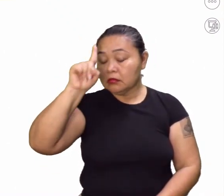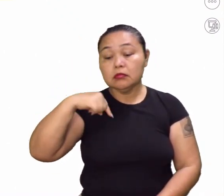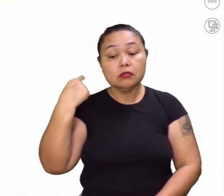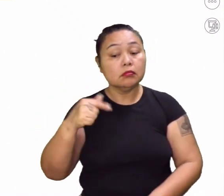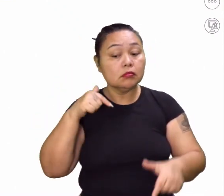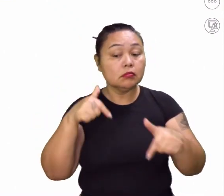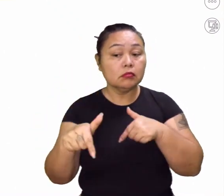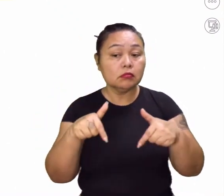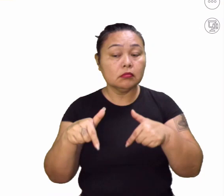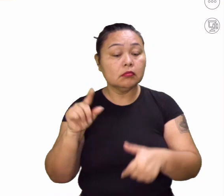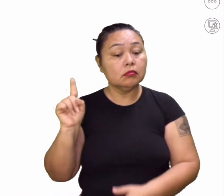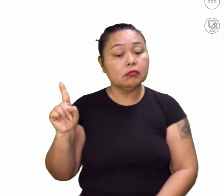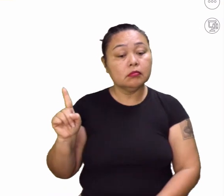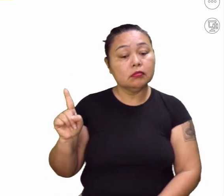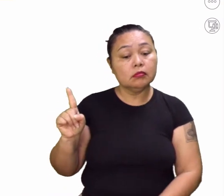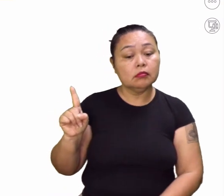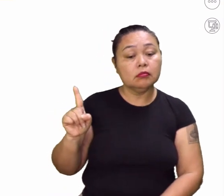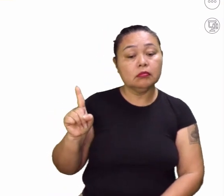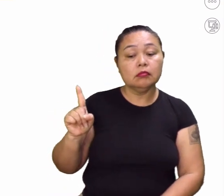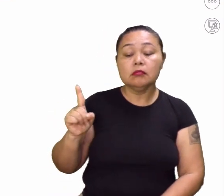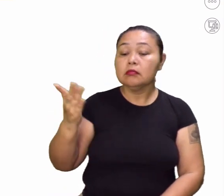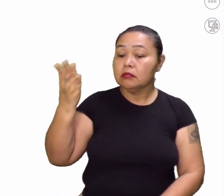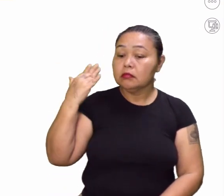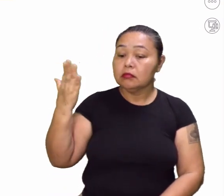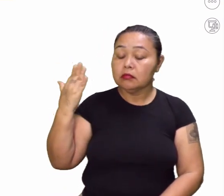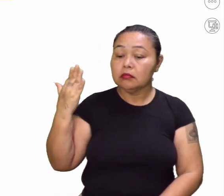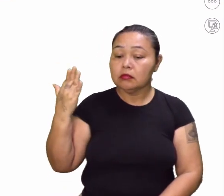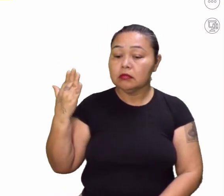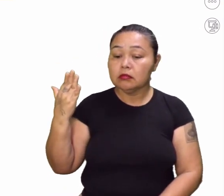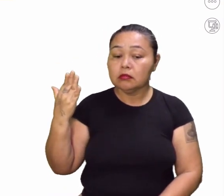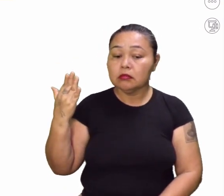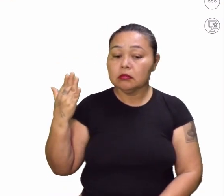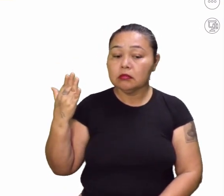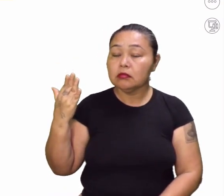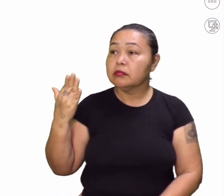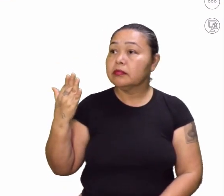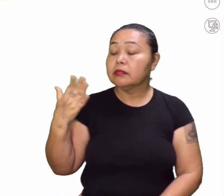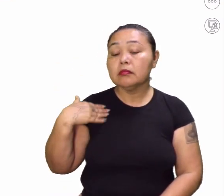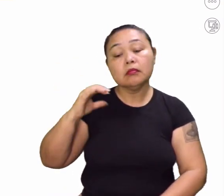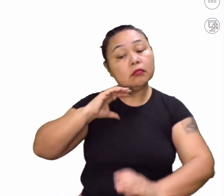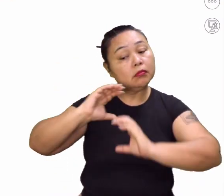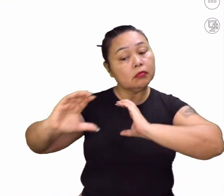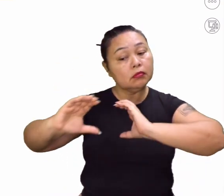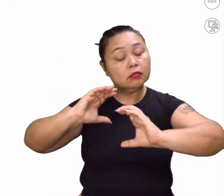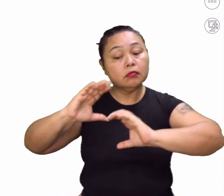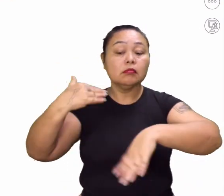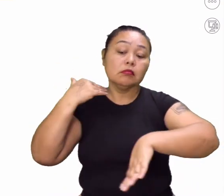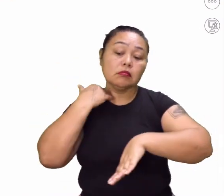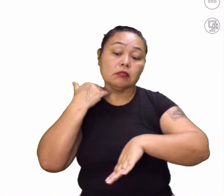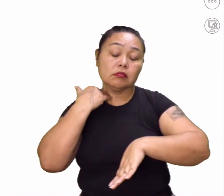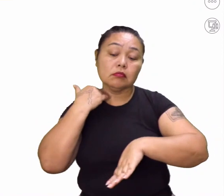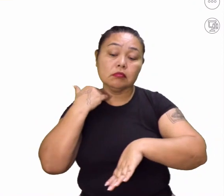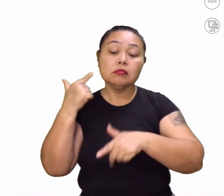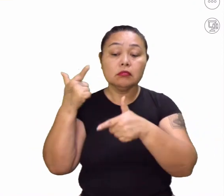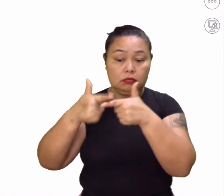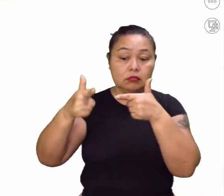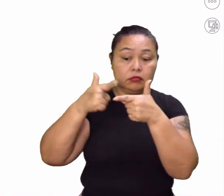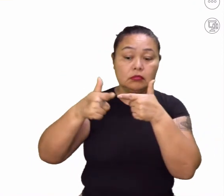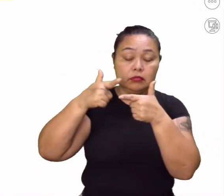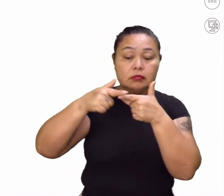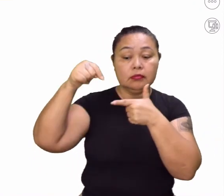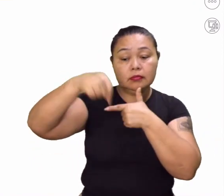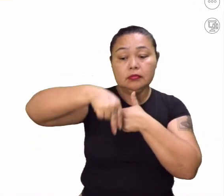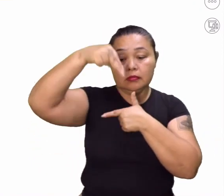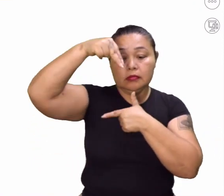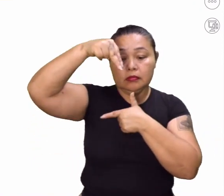Olha só, um tempo atrás, Rogério, a comunicação entre os bancos era problemático para a gente que era